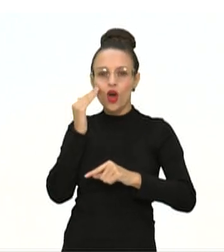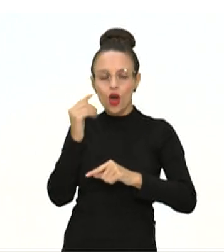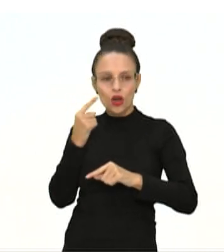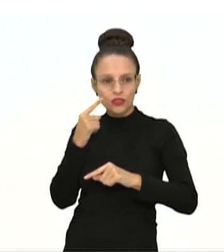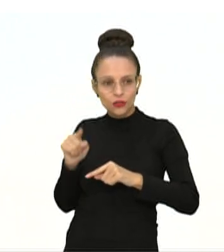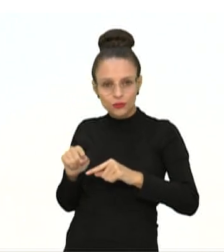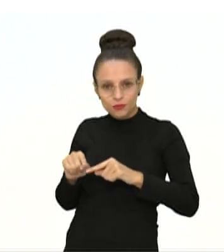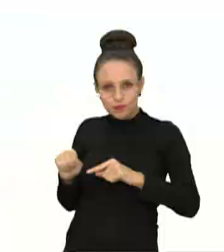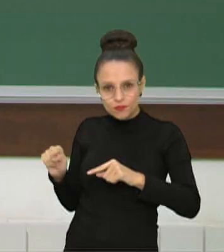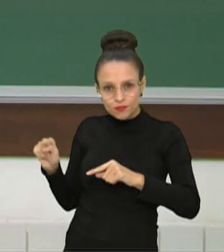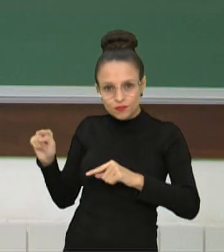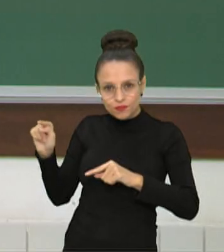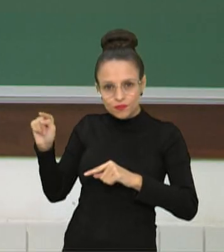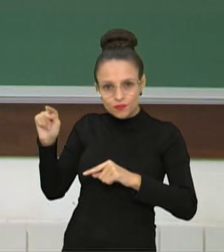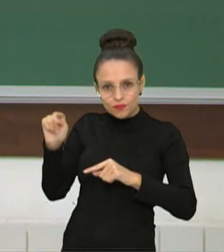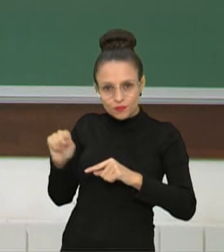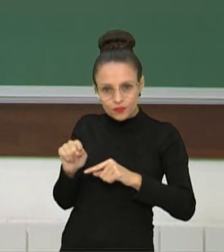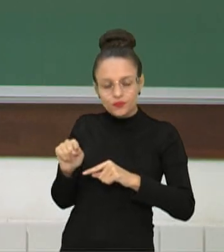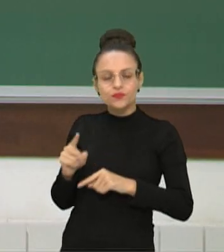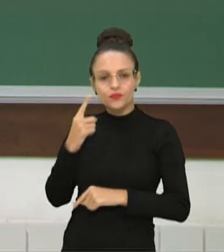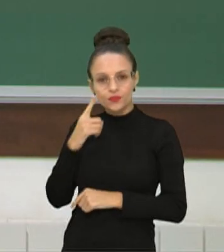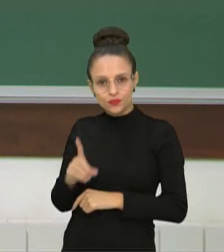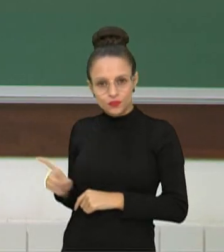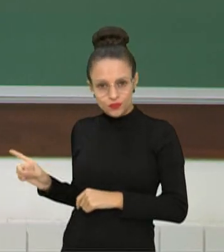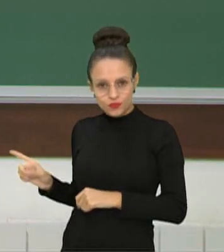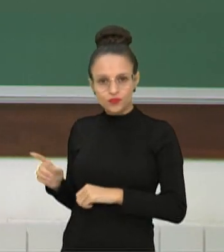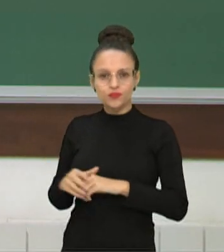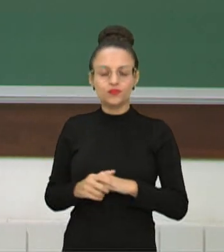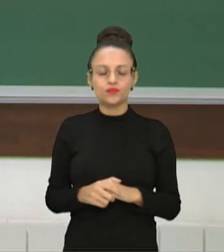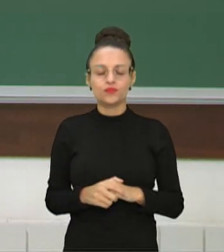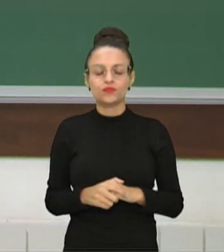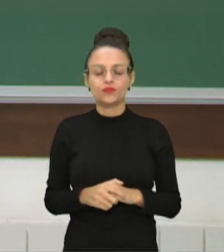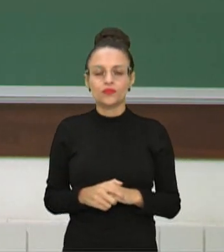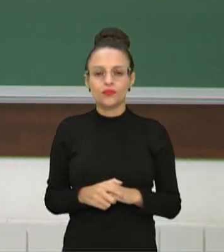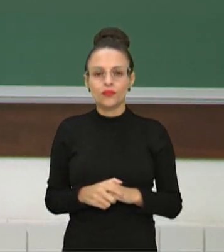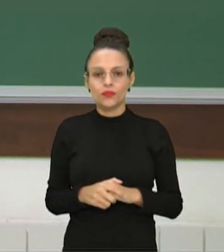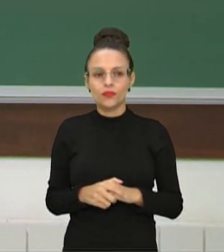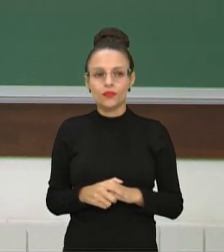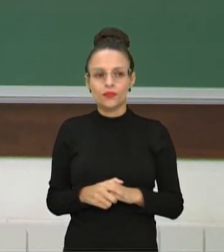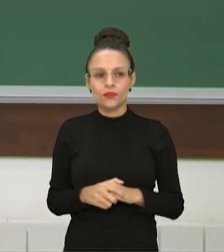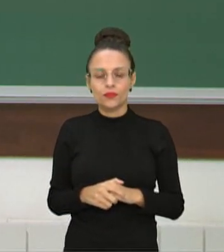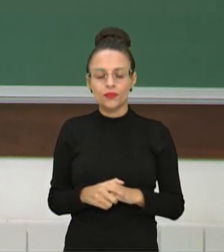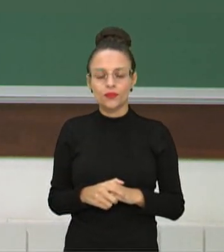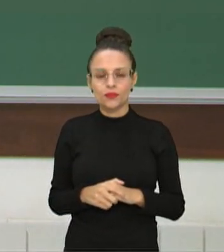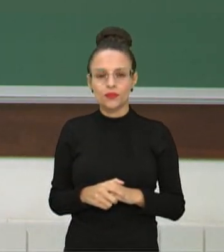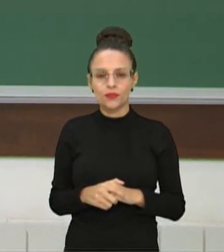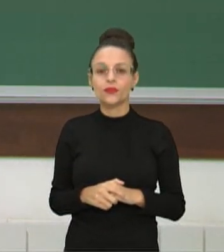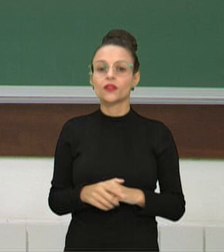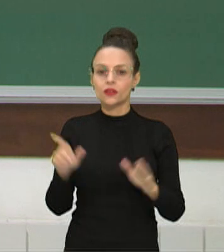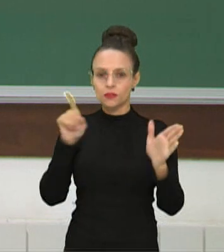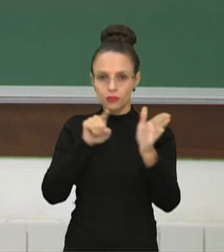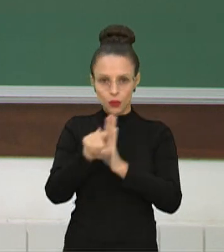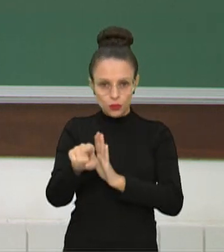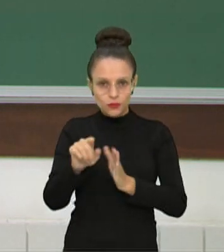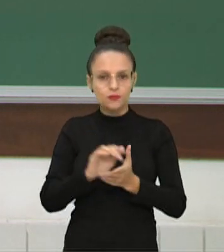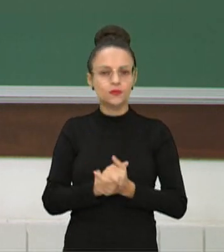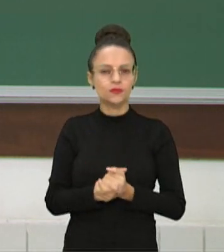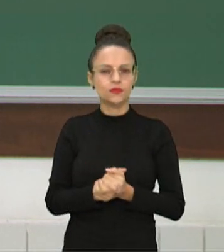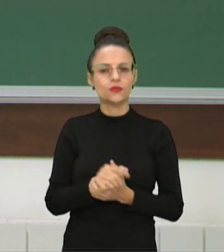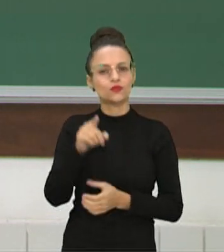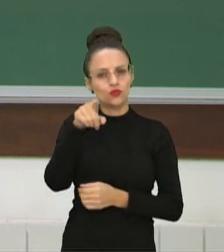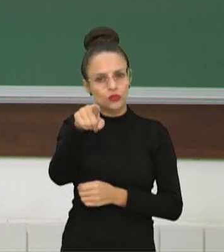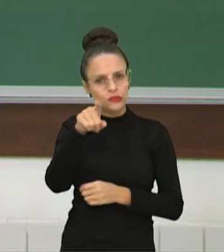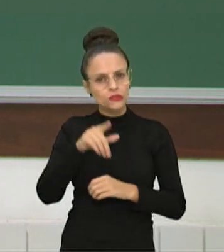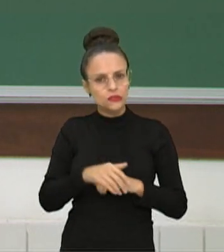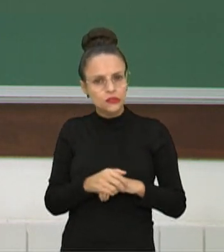um chute na Sicília, quase acertando a sardinha, ou a sardenha, como queiram. Uma pergunta,